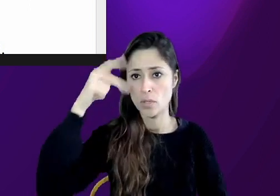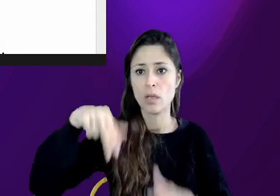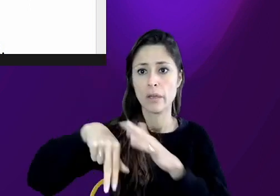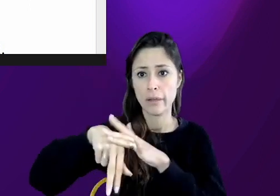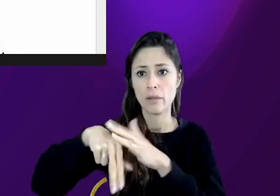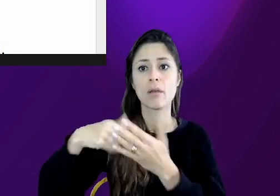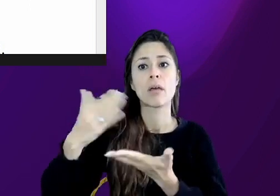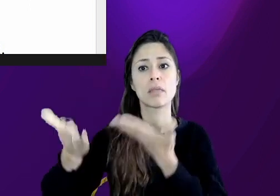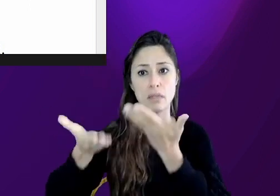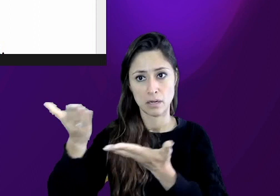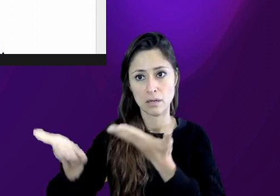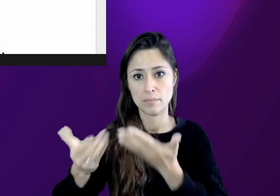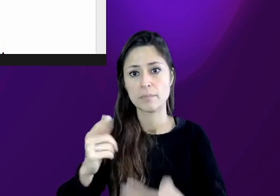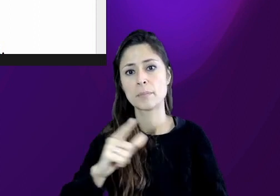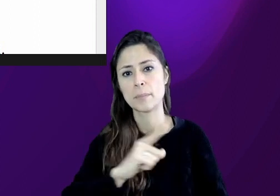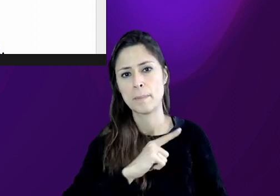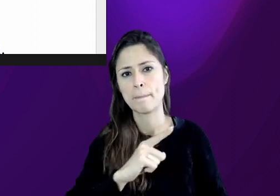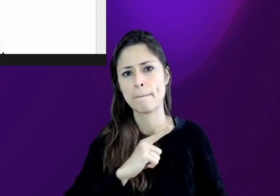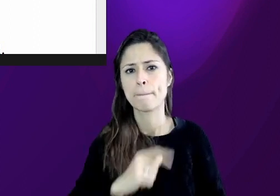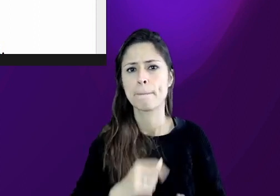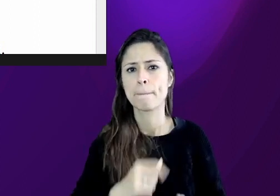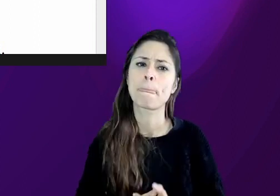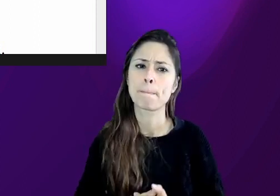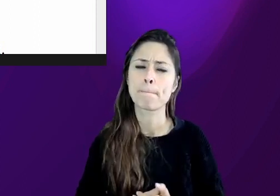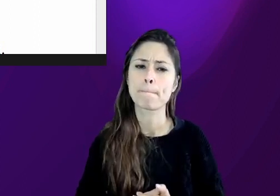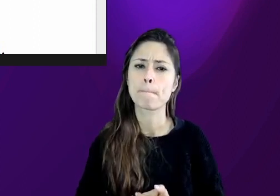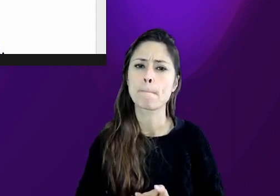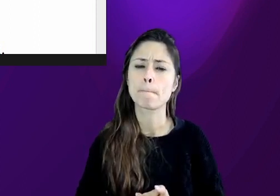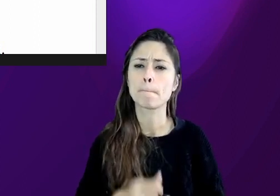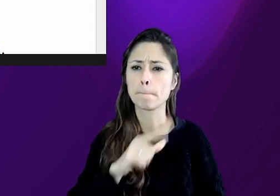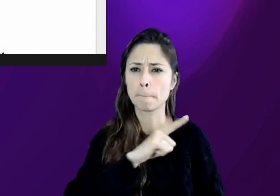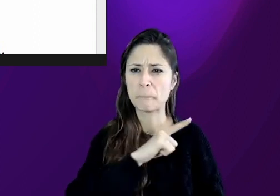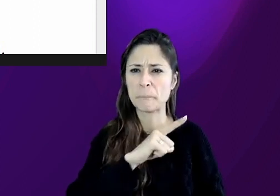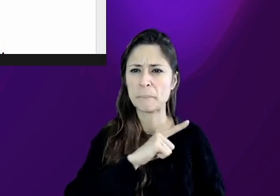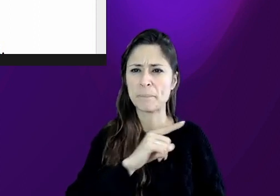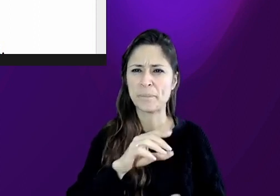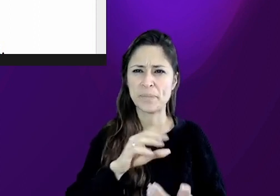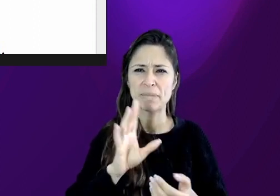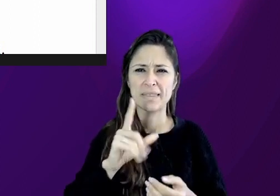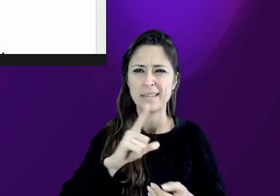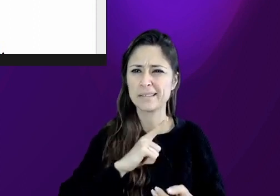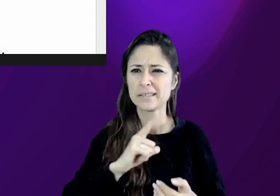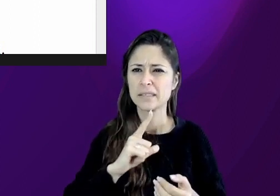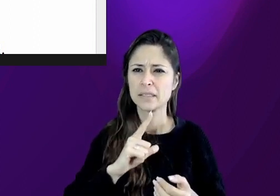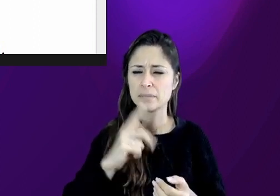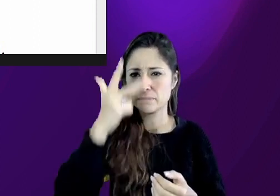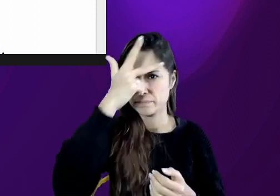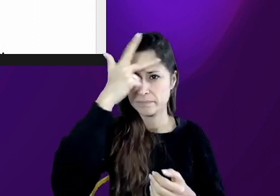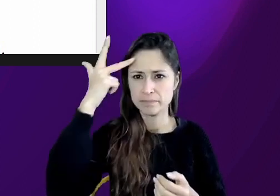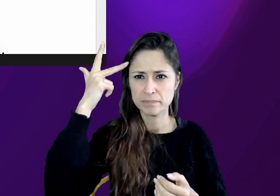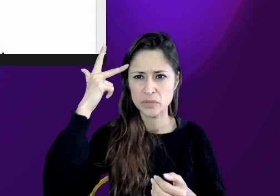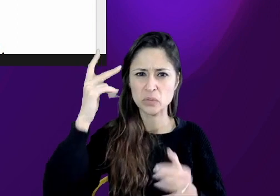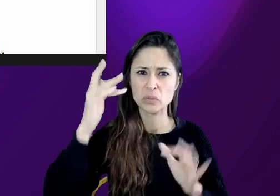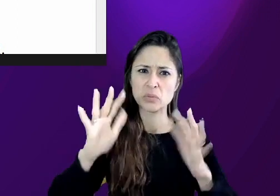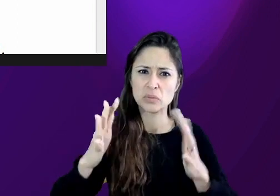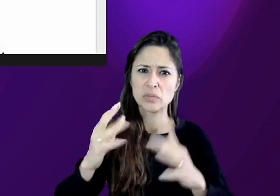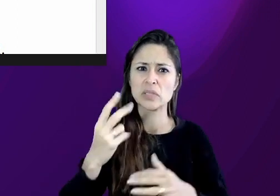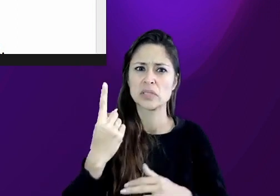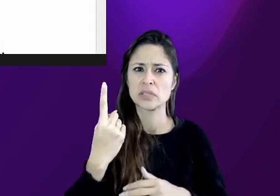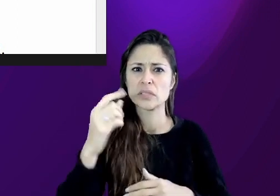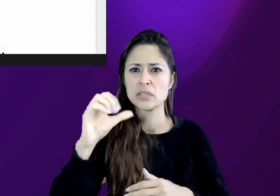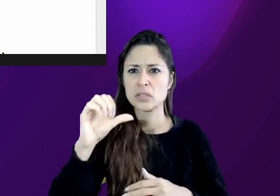era pré-FOLFIRINOX, e houve, sim, um incremento em sobrevida de 19 a 29 meses para quem